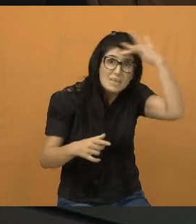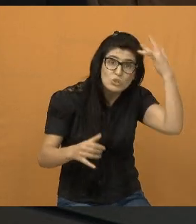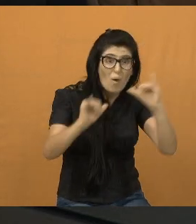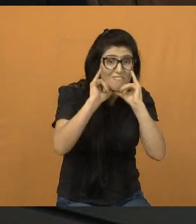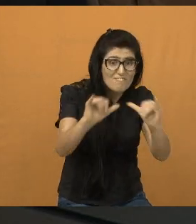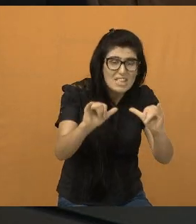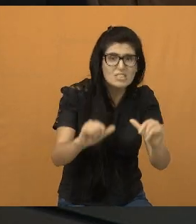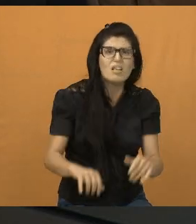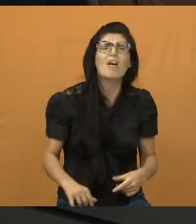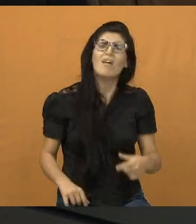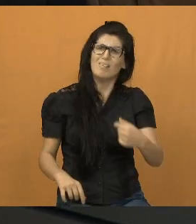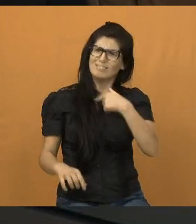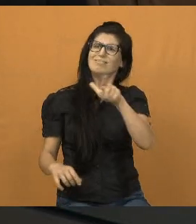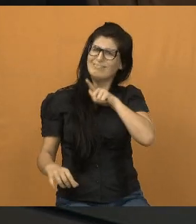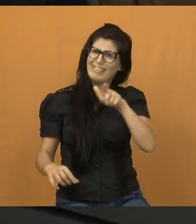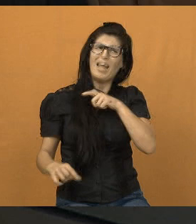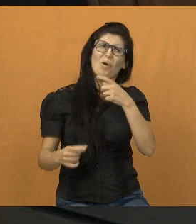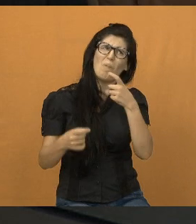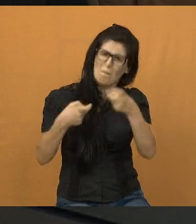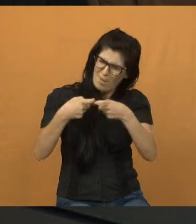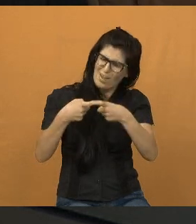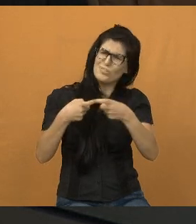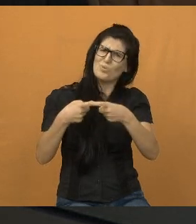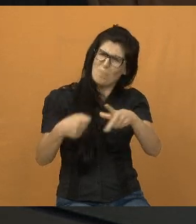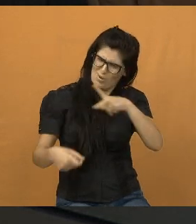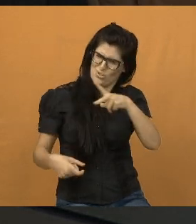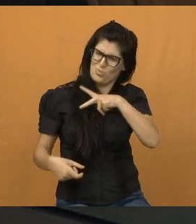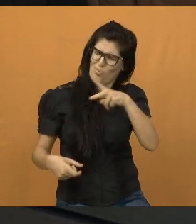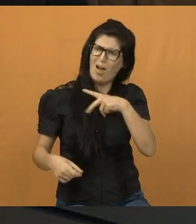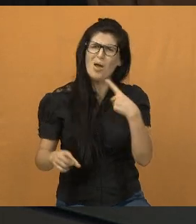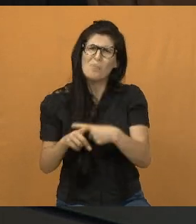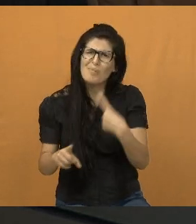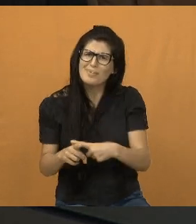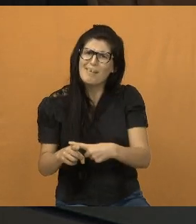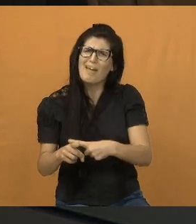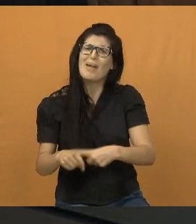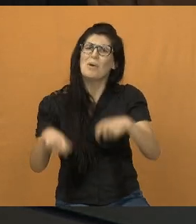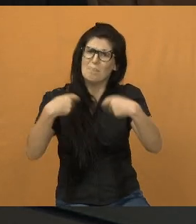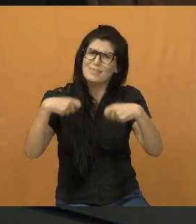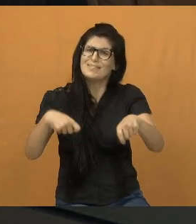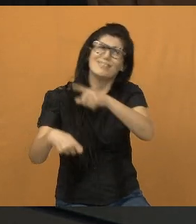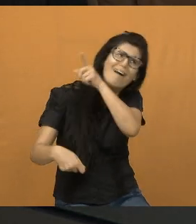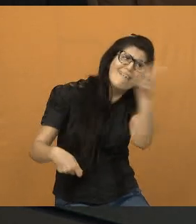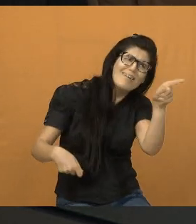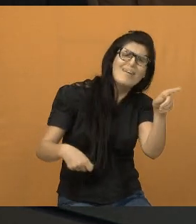por que ele não leva direto para o convênio? Por que tem lá na Santa Casa?